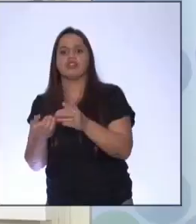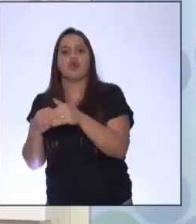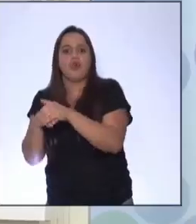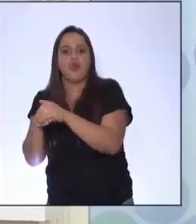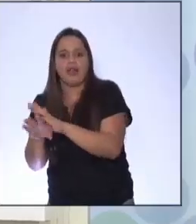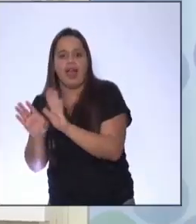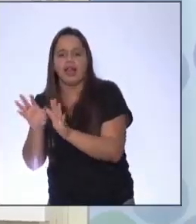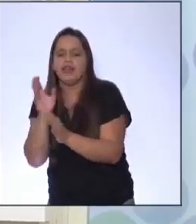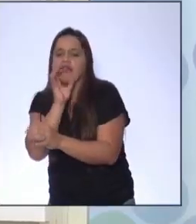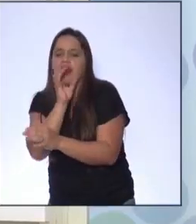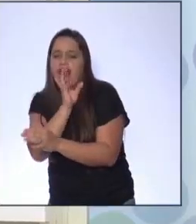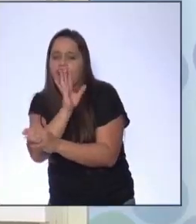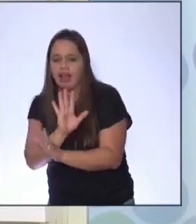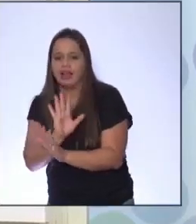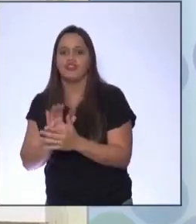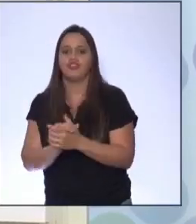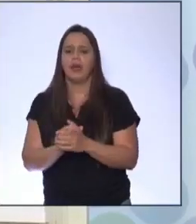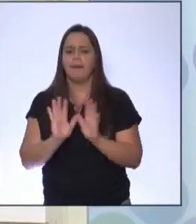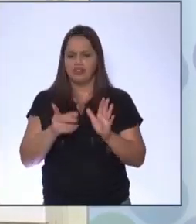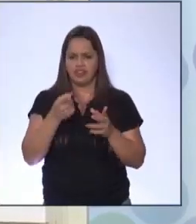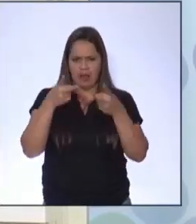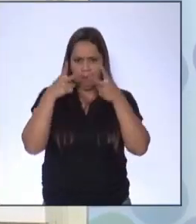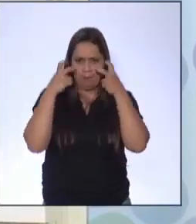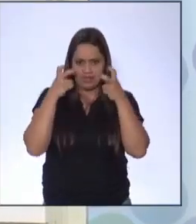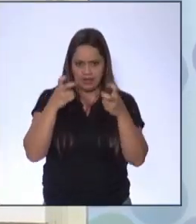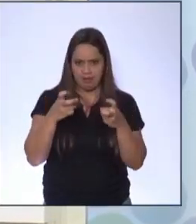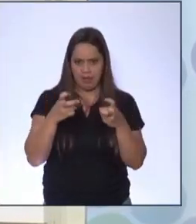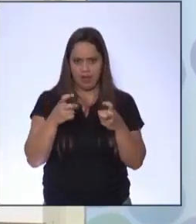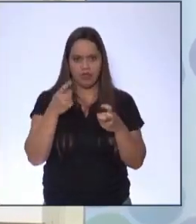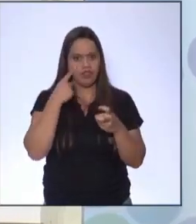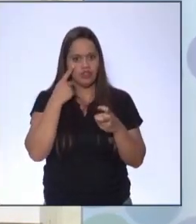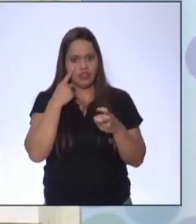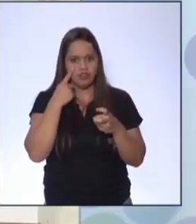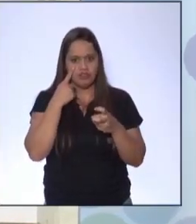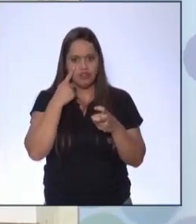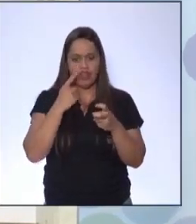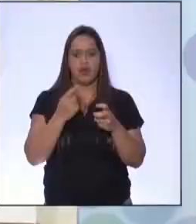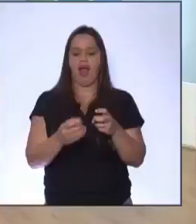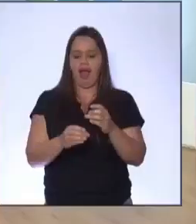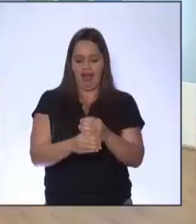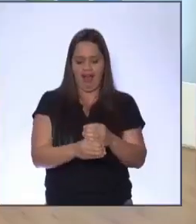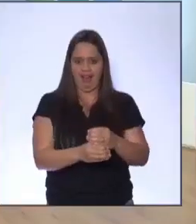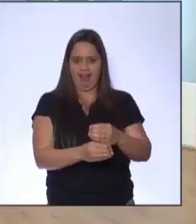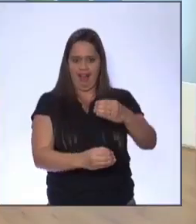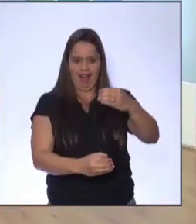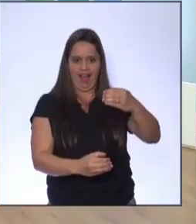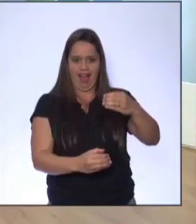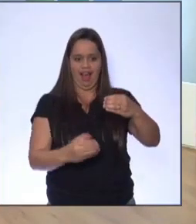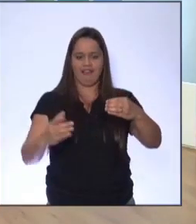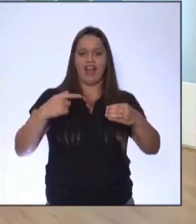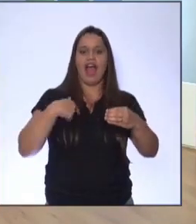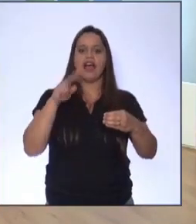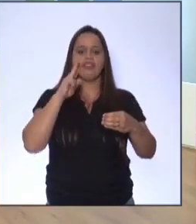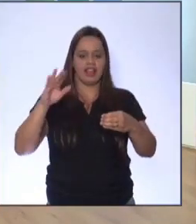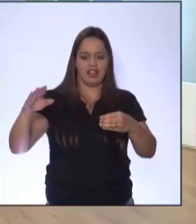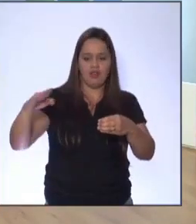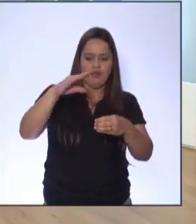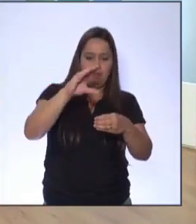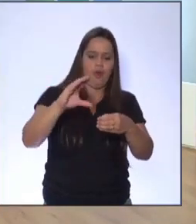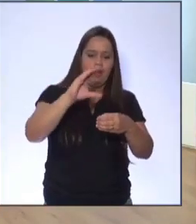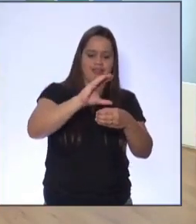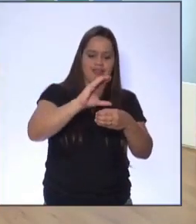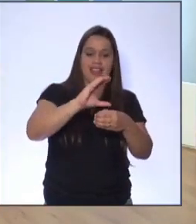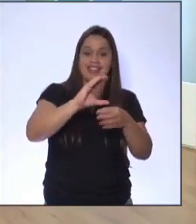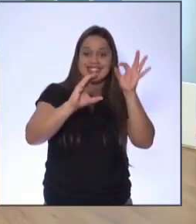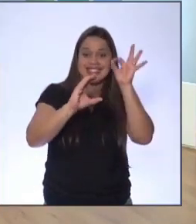Eu não sei se vocês já repararam, mas nesse filtro cabe direitinho na boca da garrafa térmica lá. Você ferveu